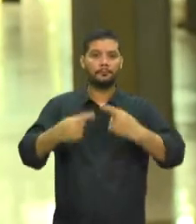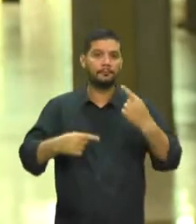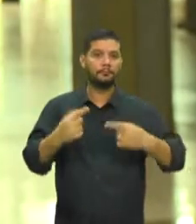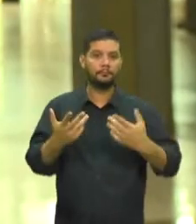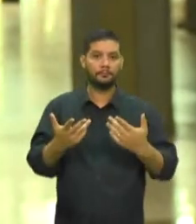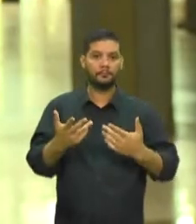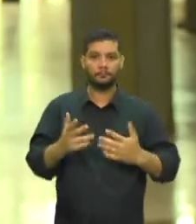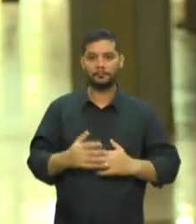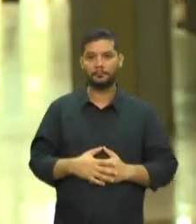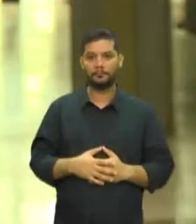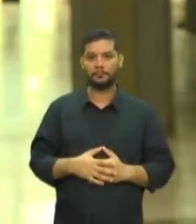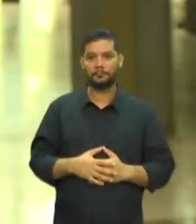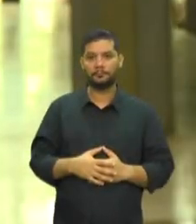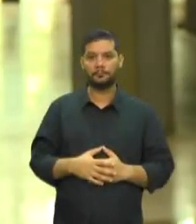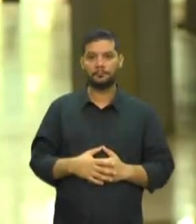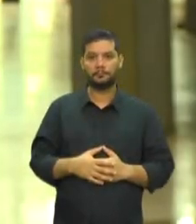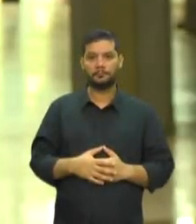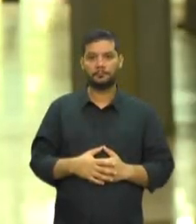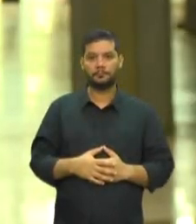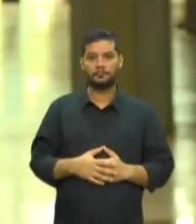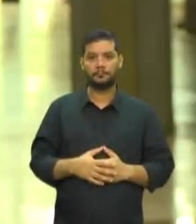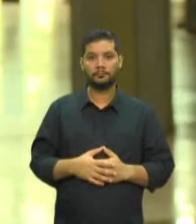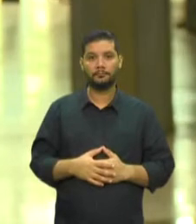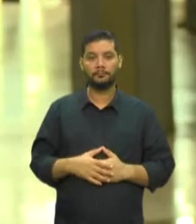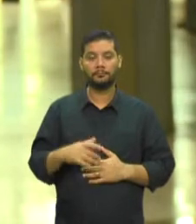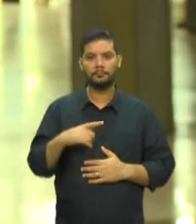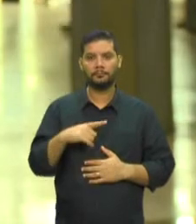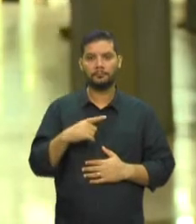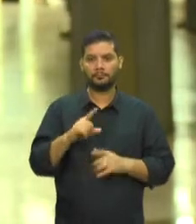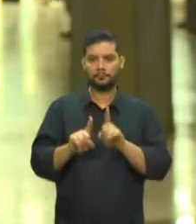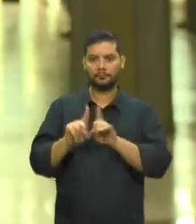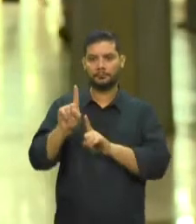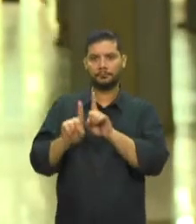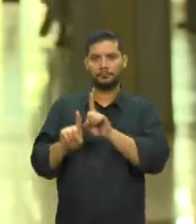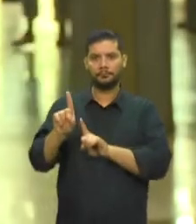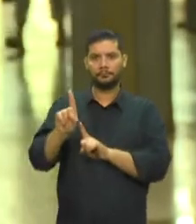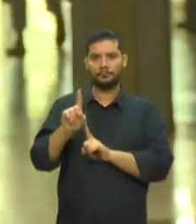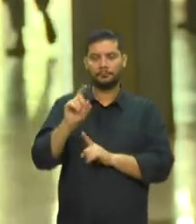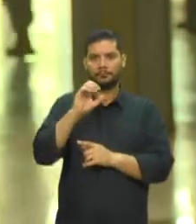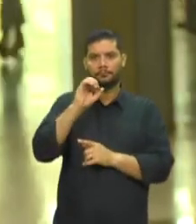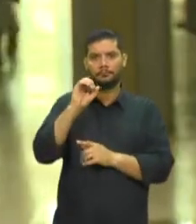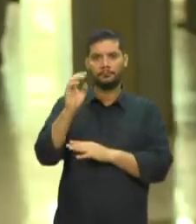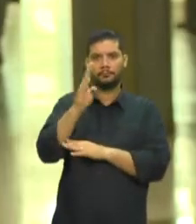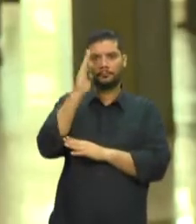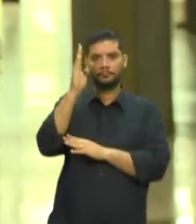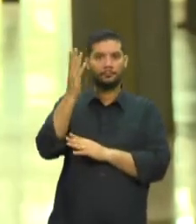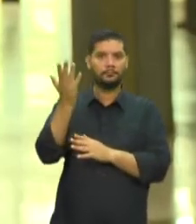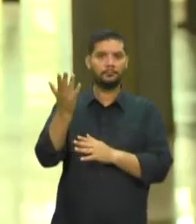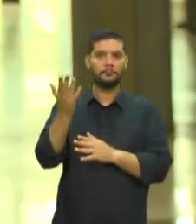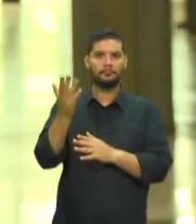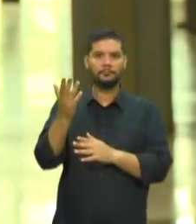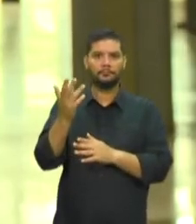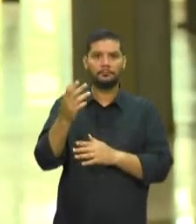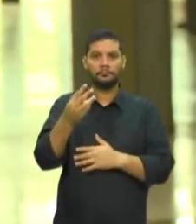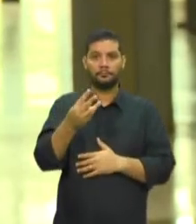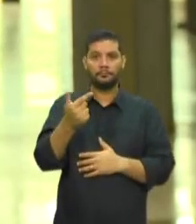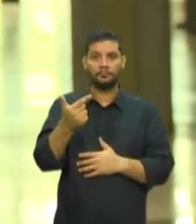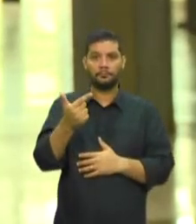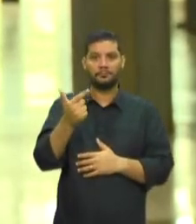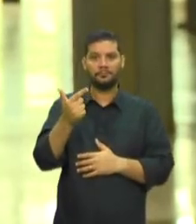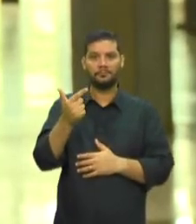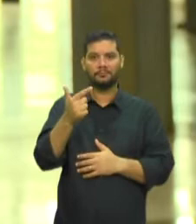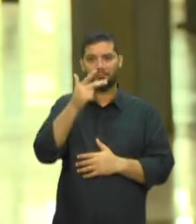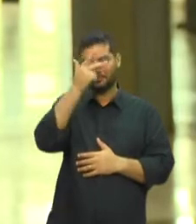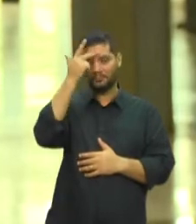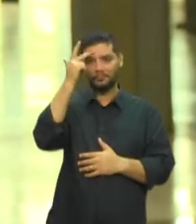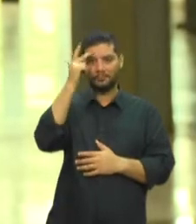suicídio. Tá certo? Você tem aí números absurdos, né, de 32 brasileiros falecendo por dia pela causa do suicídio.